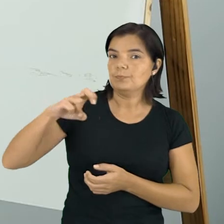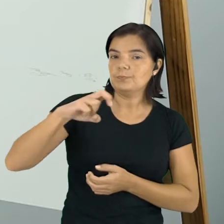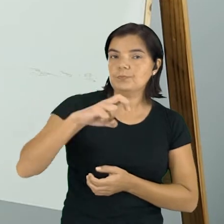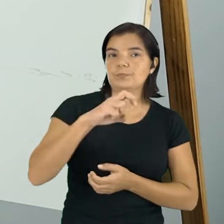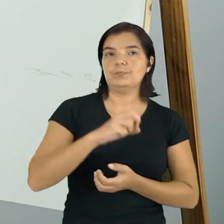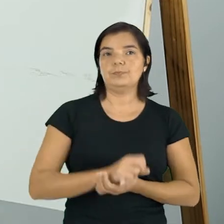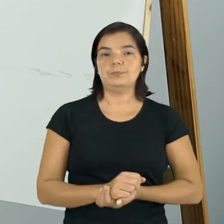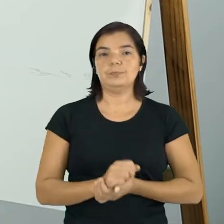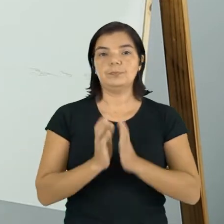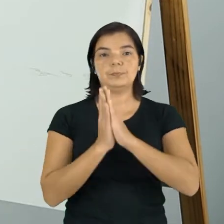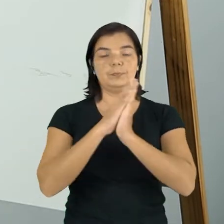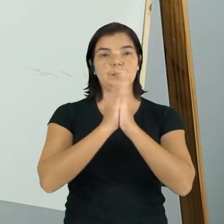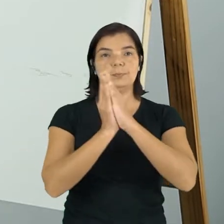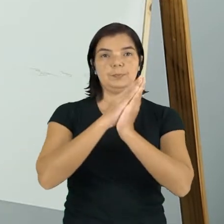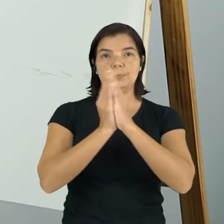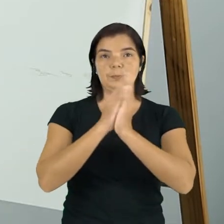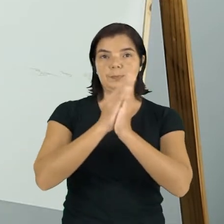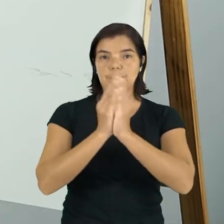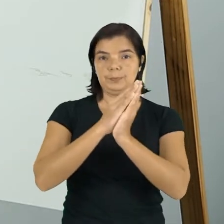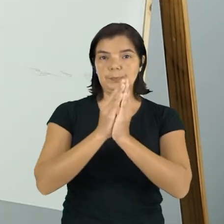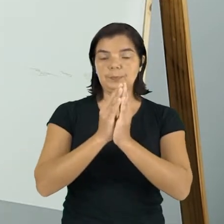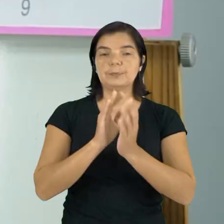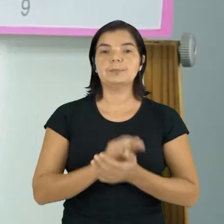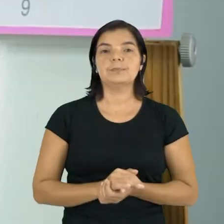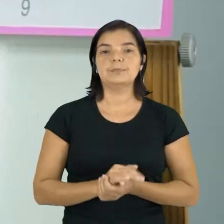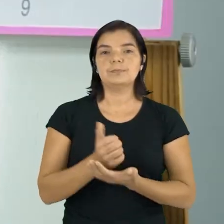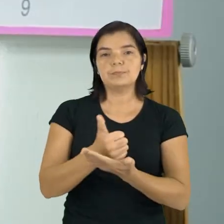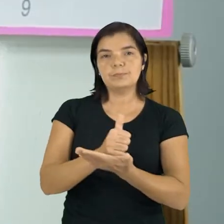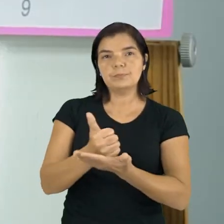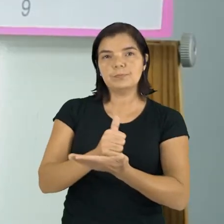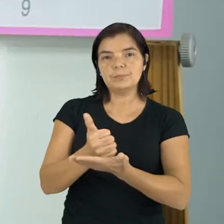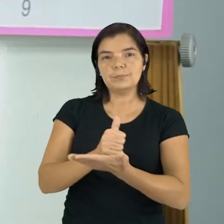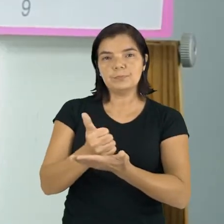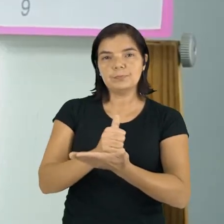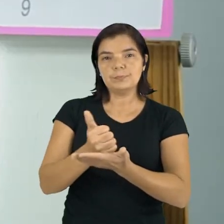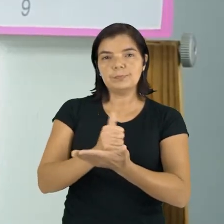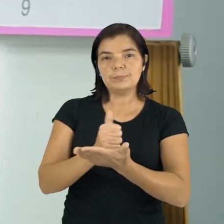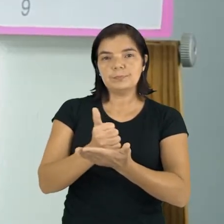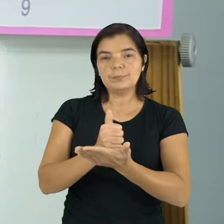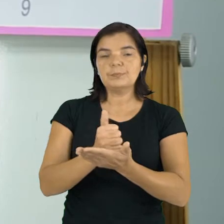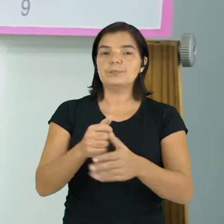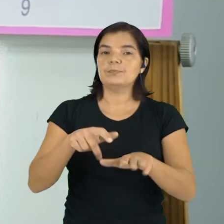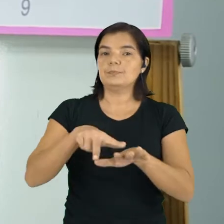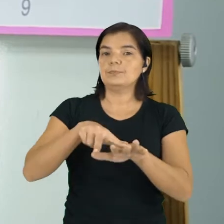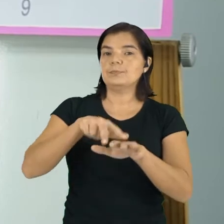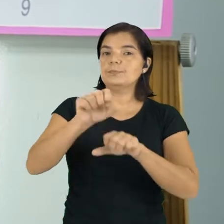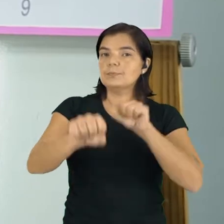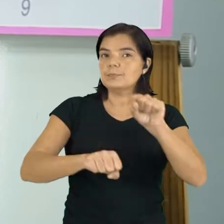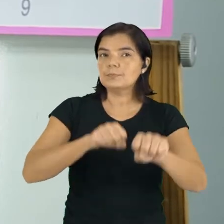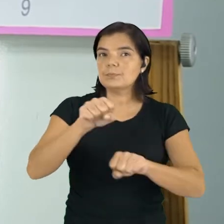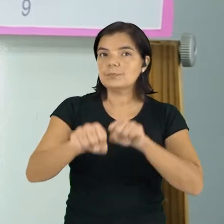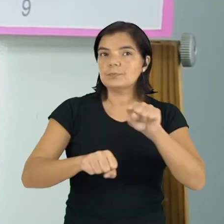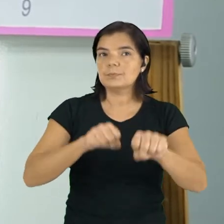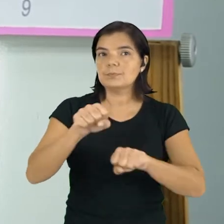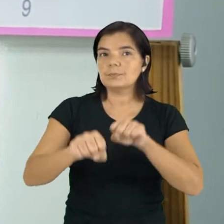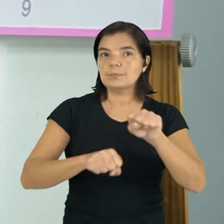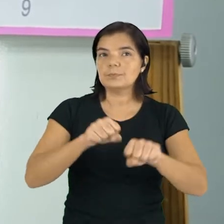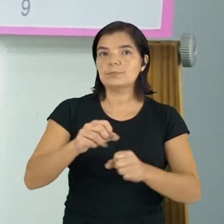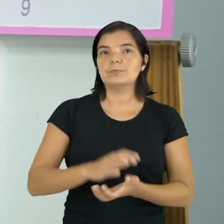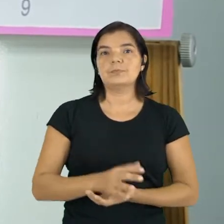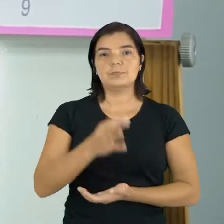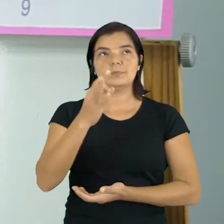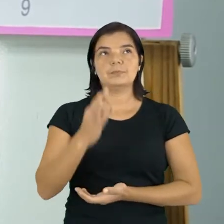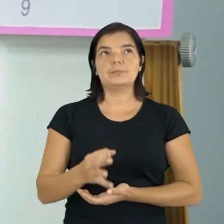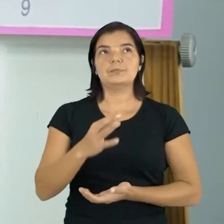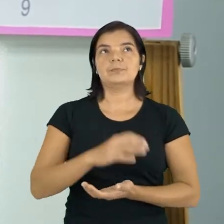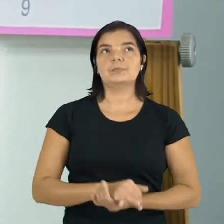carrinho, boneca de pano e o videogame e a bicicleta.